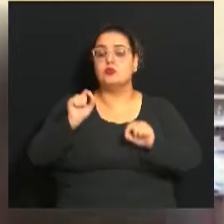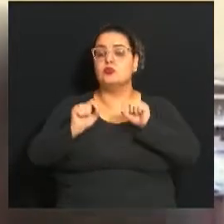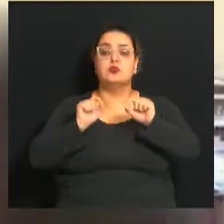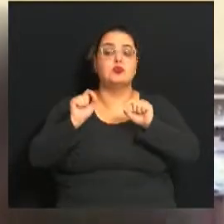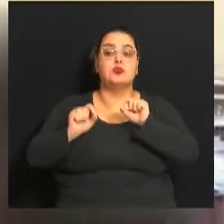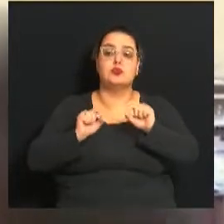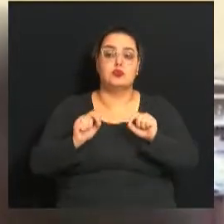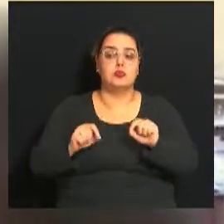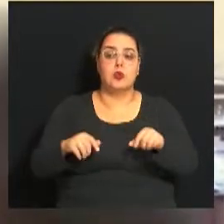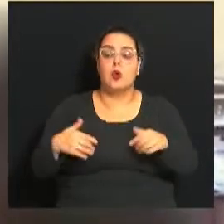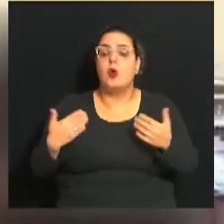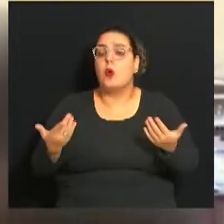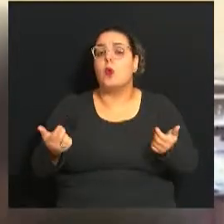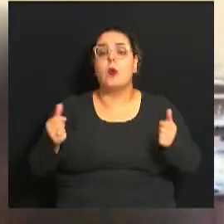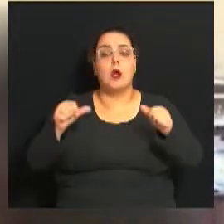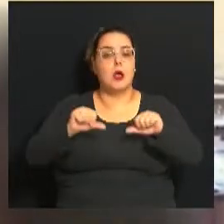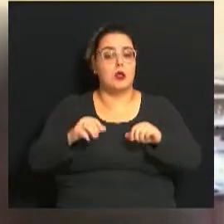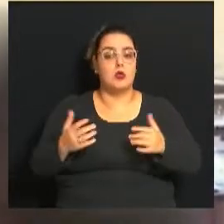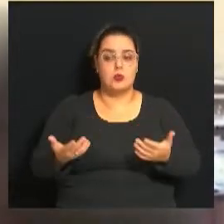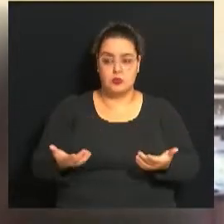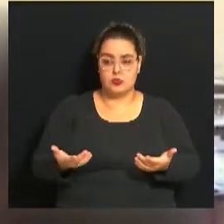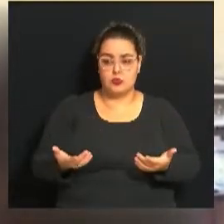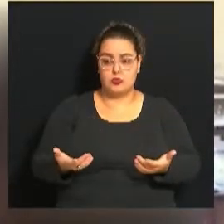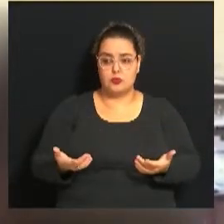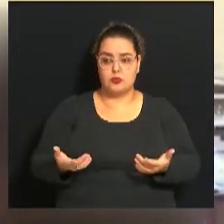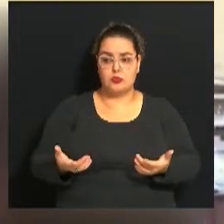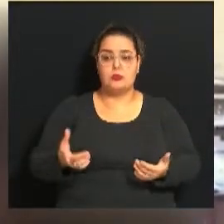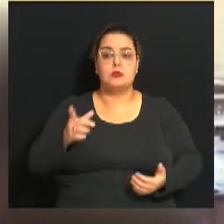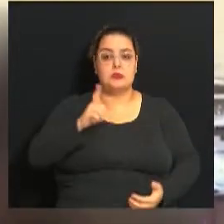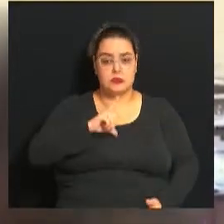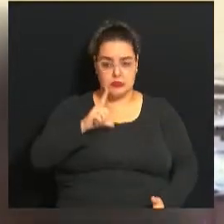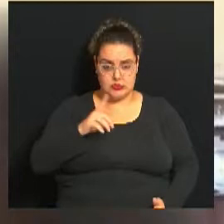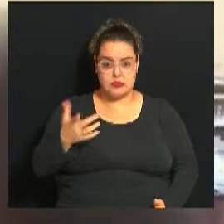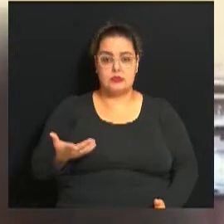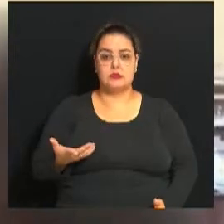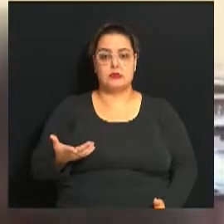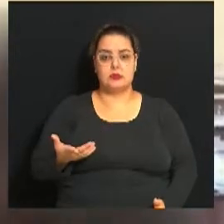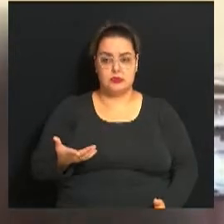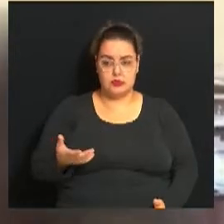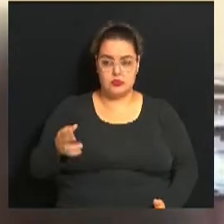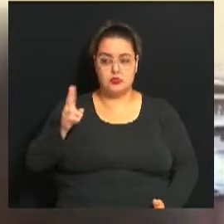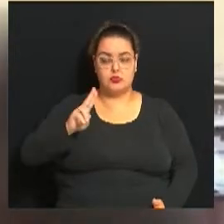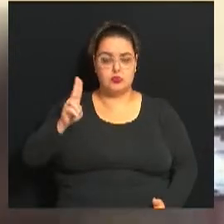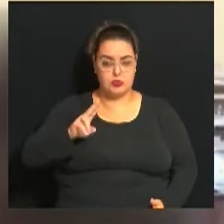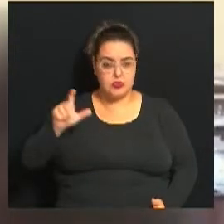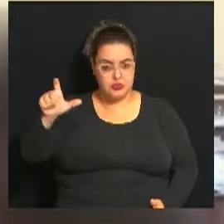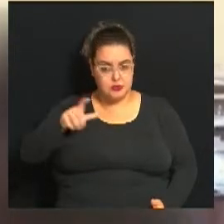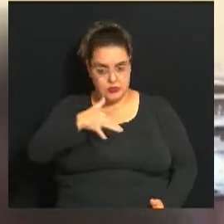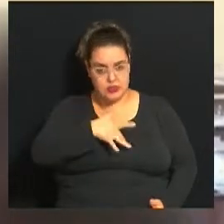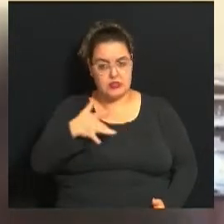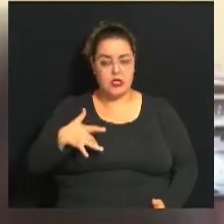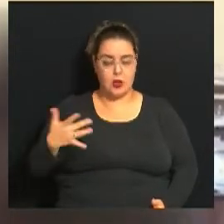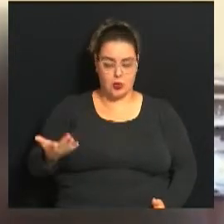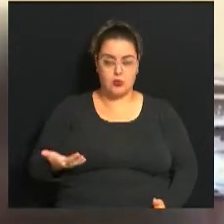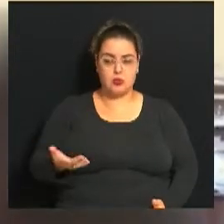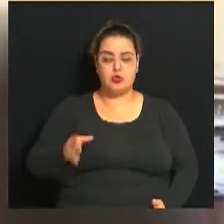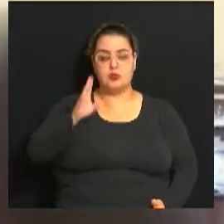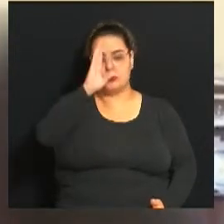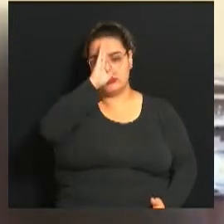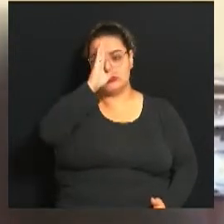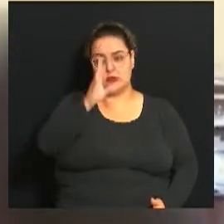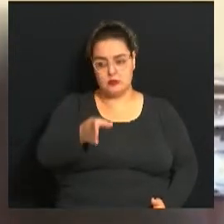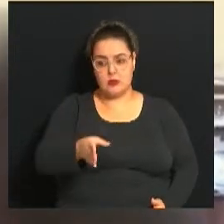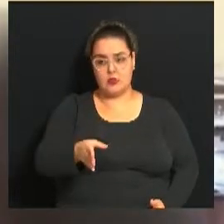quais os prejuízos que isso vem trazendo aos usuários de planos de saúde, principalmente com foco